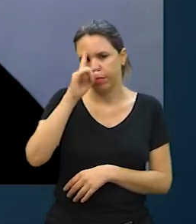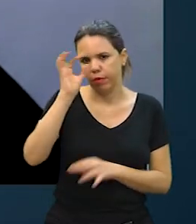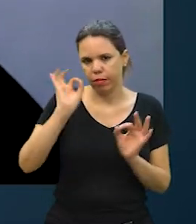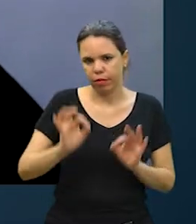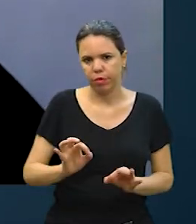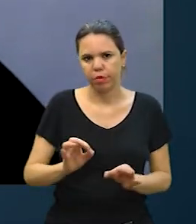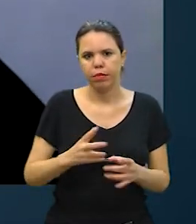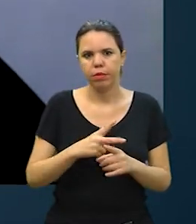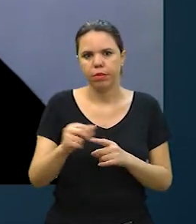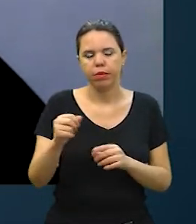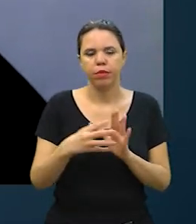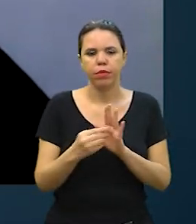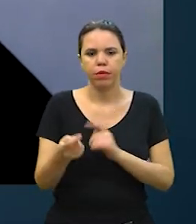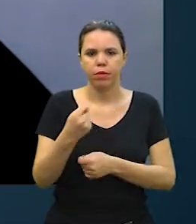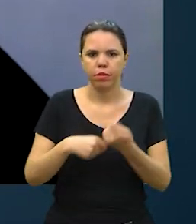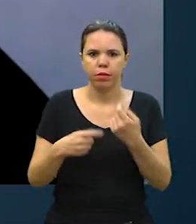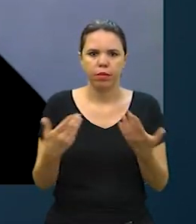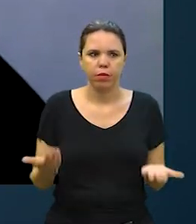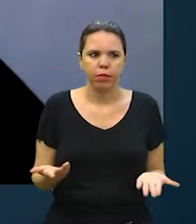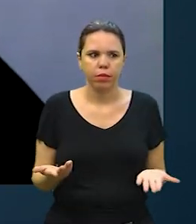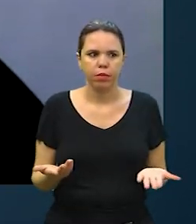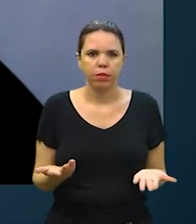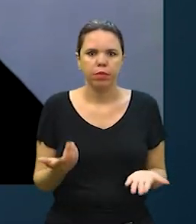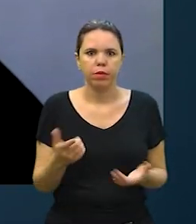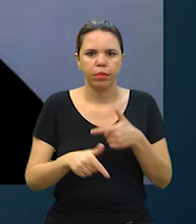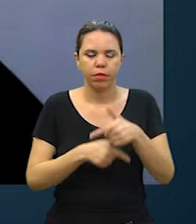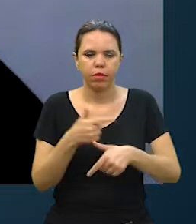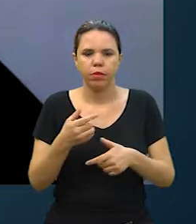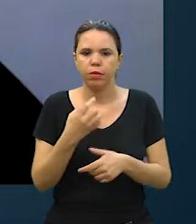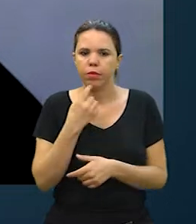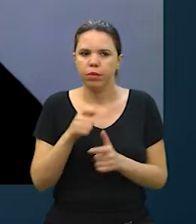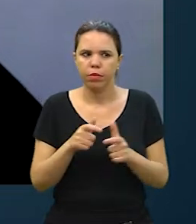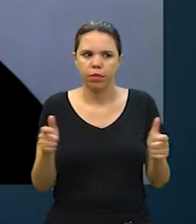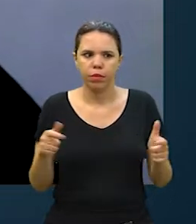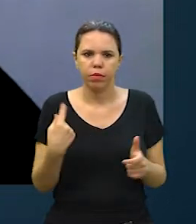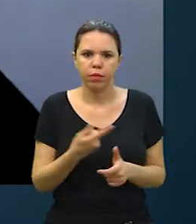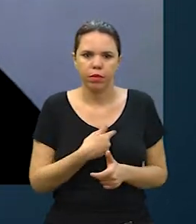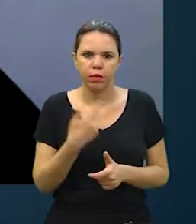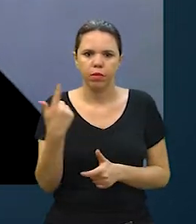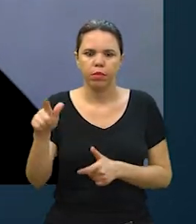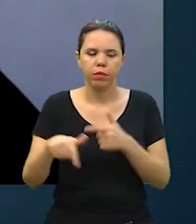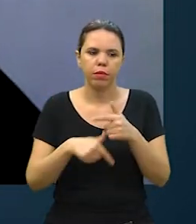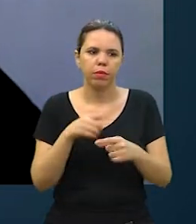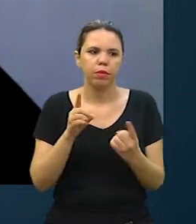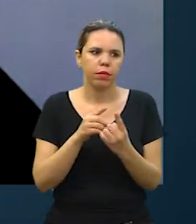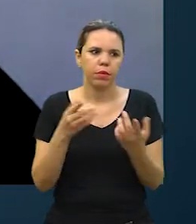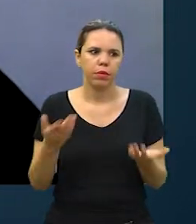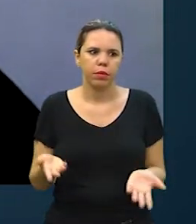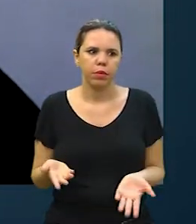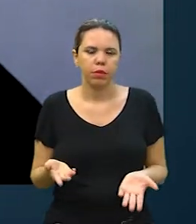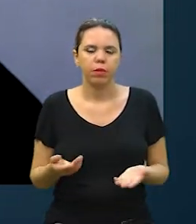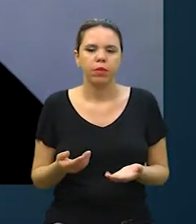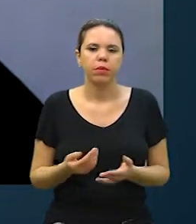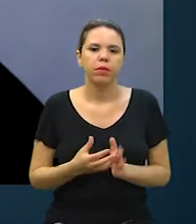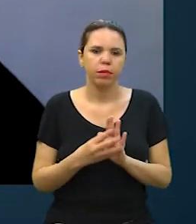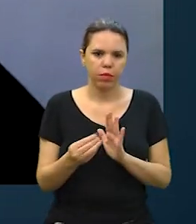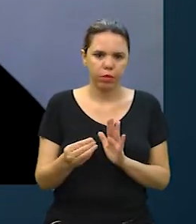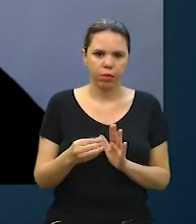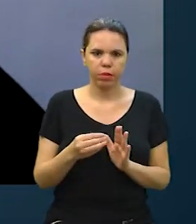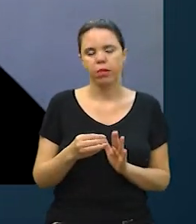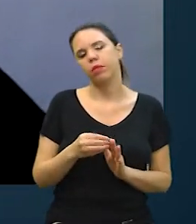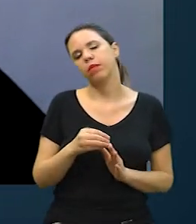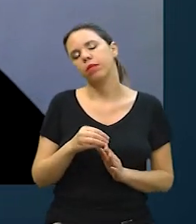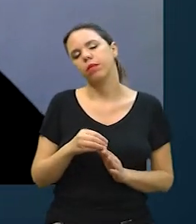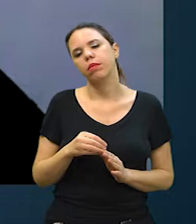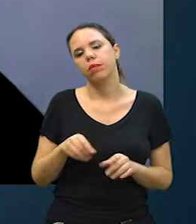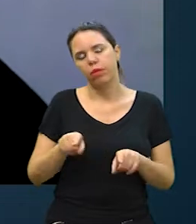certo, validou o modelo de negócio, passou para a operação em Campina Grande, e a outra operação, que é franquia também, João Pessoa